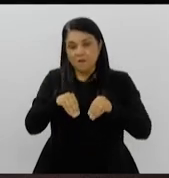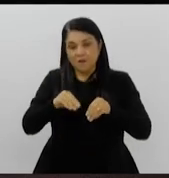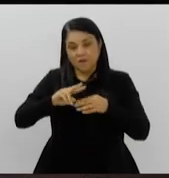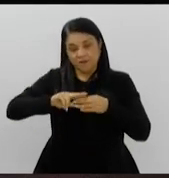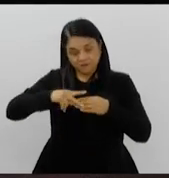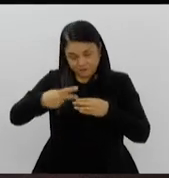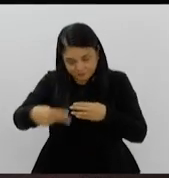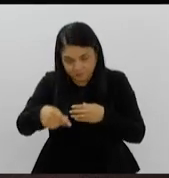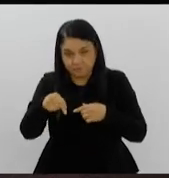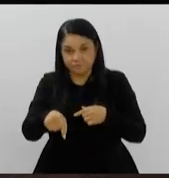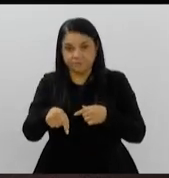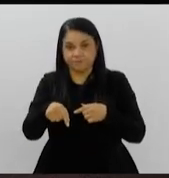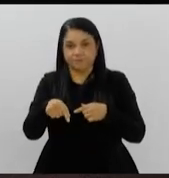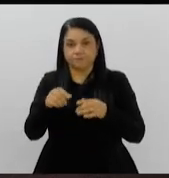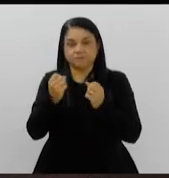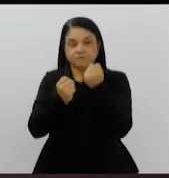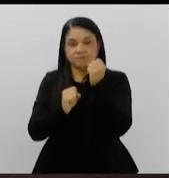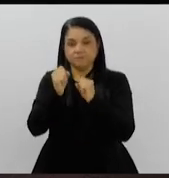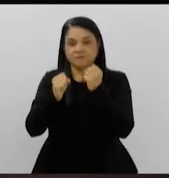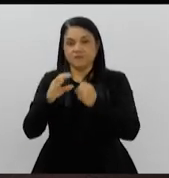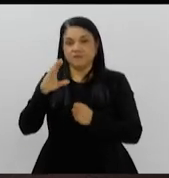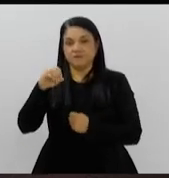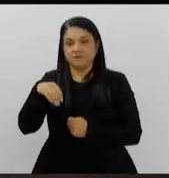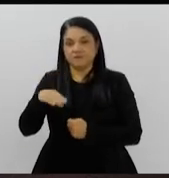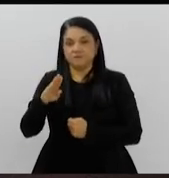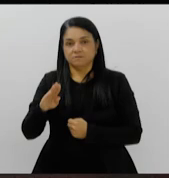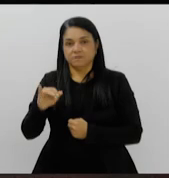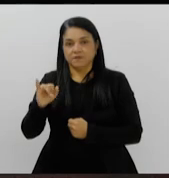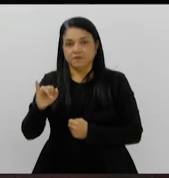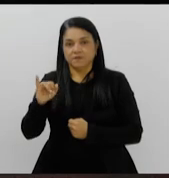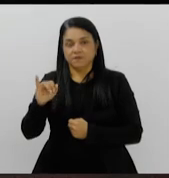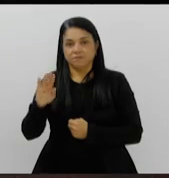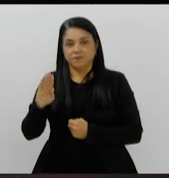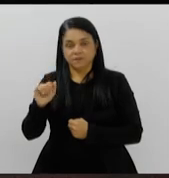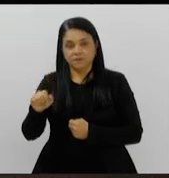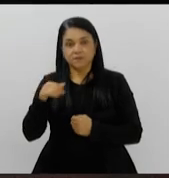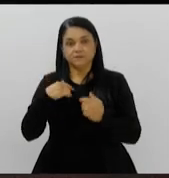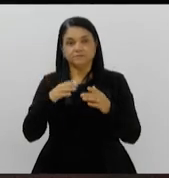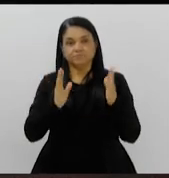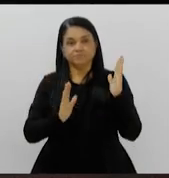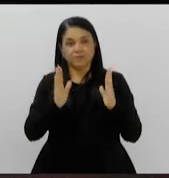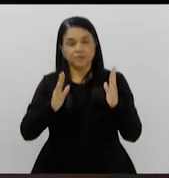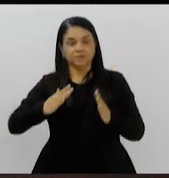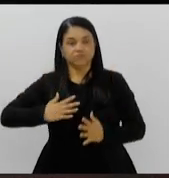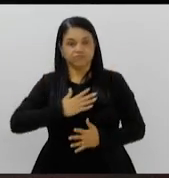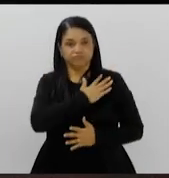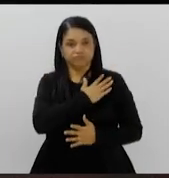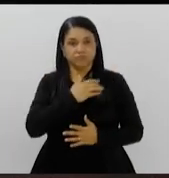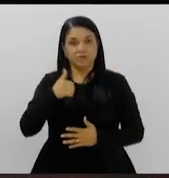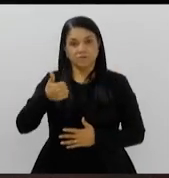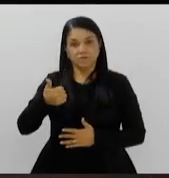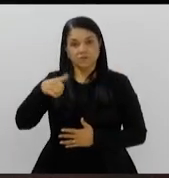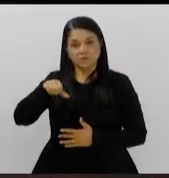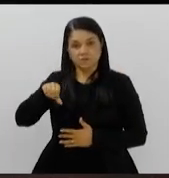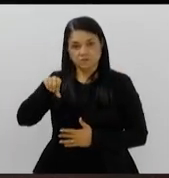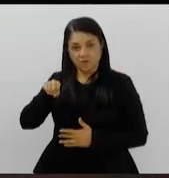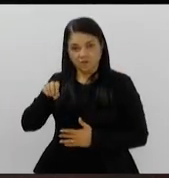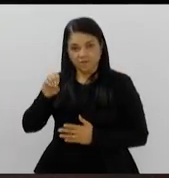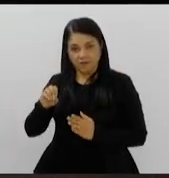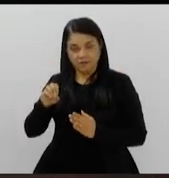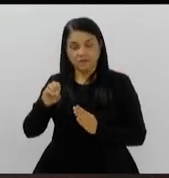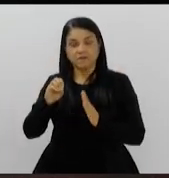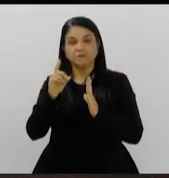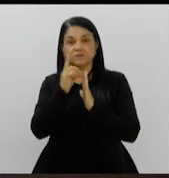Usina Cambaíba desde o período da ditadura militar, passando pelos anos 90, pelo decreto de